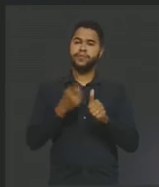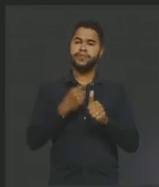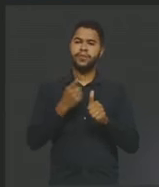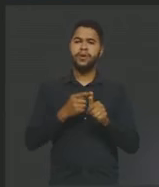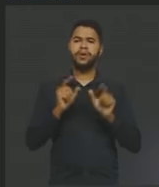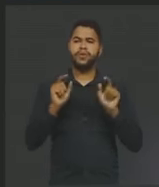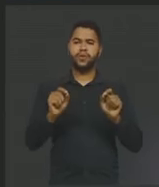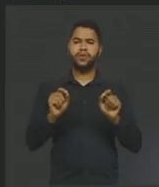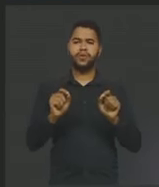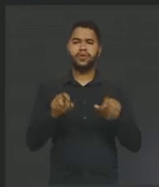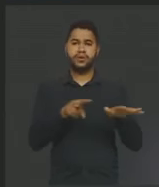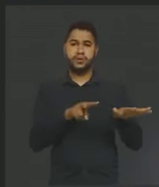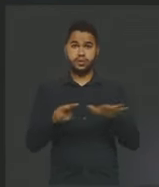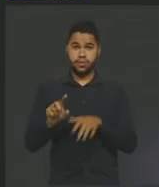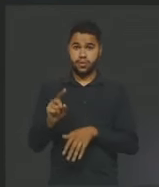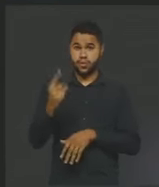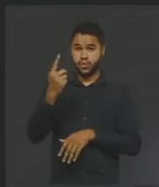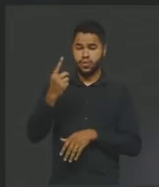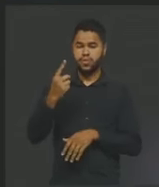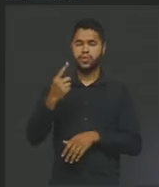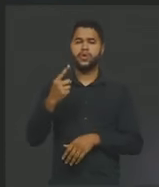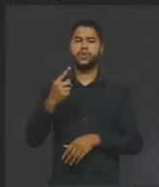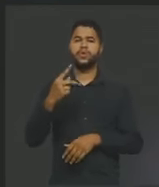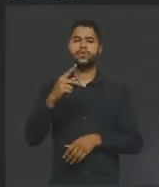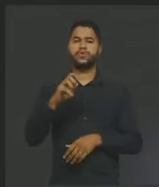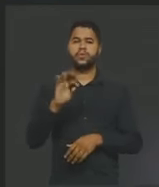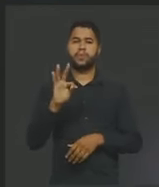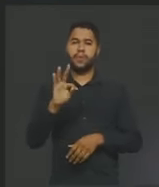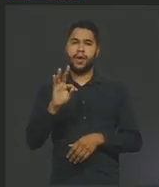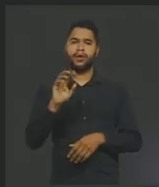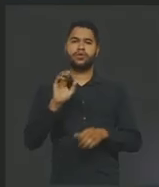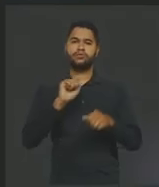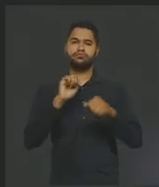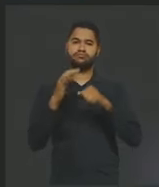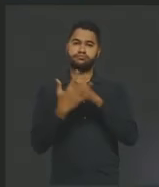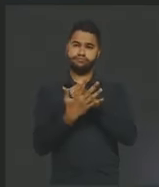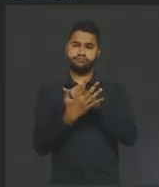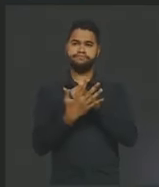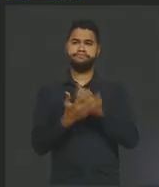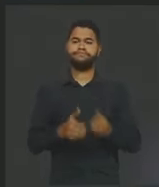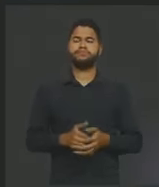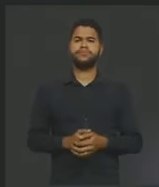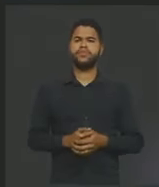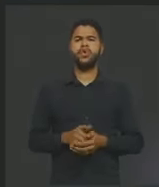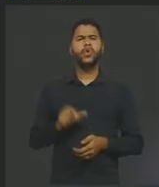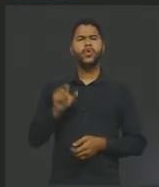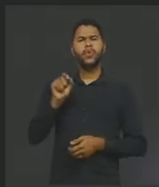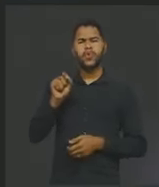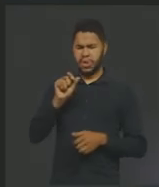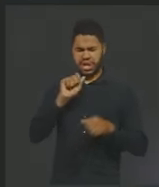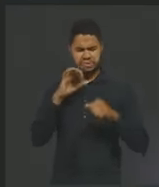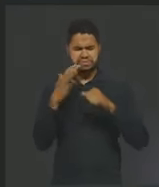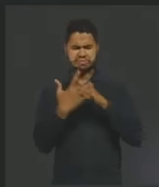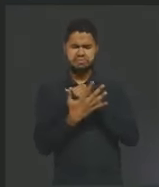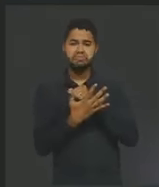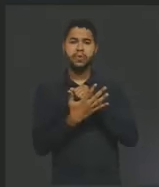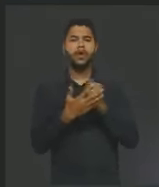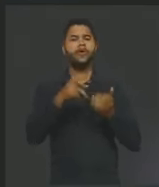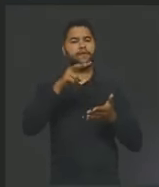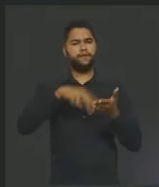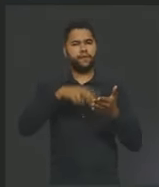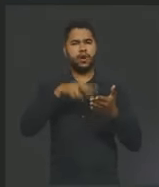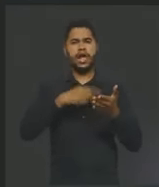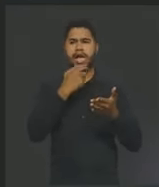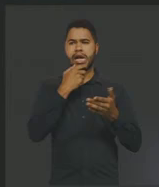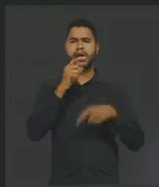aí na semana 1 do PET de vocês, Coronavirus, what is it? O que ele é? Vou ler para vocês em inglês e depois fazer